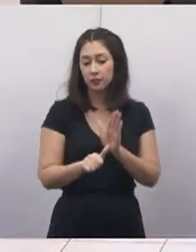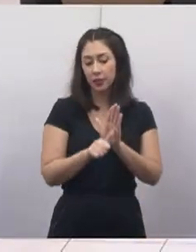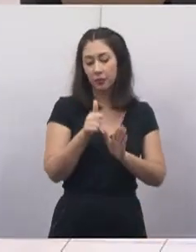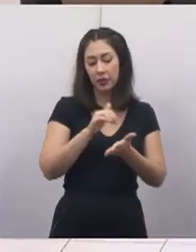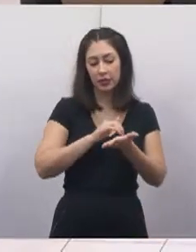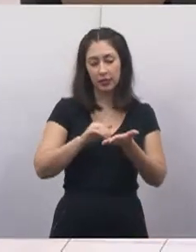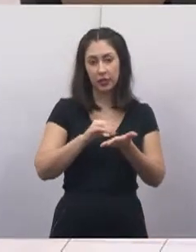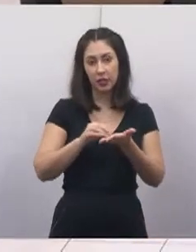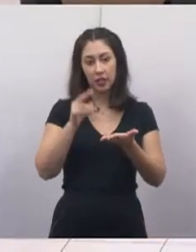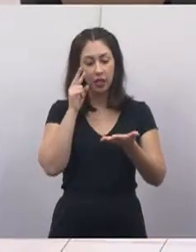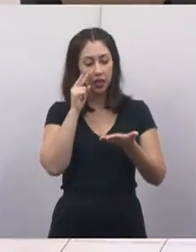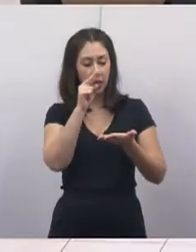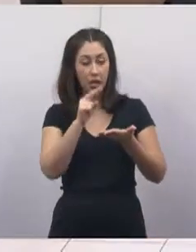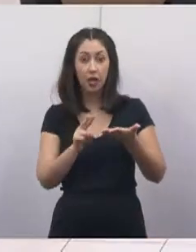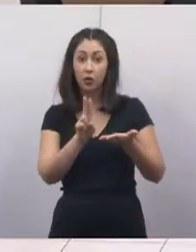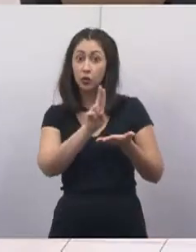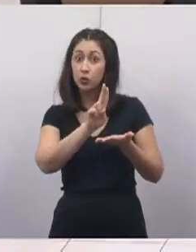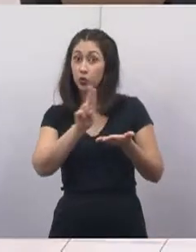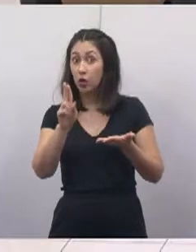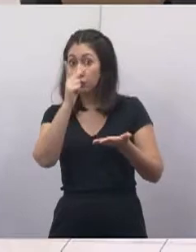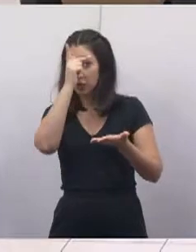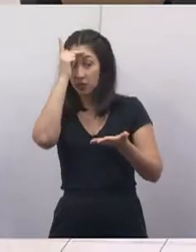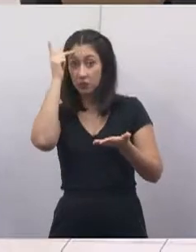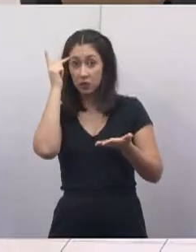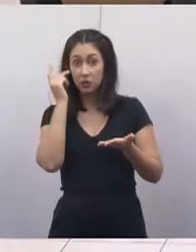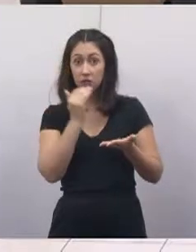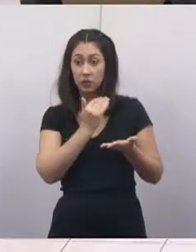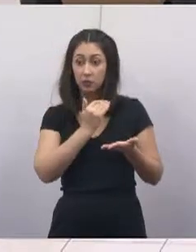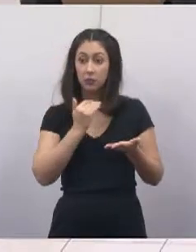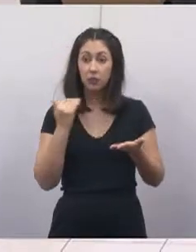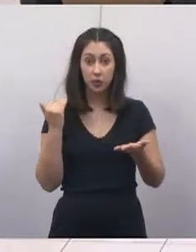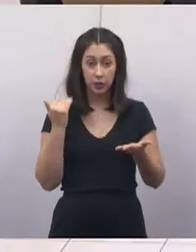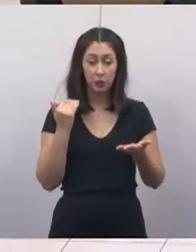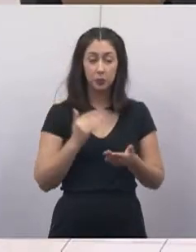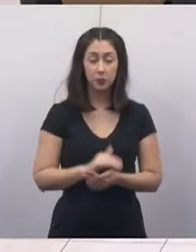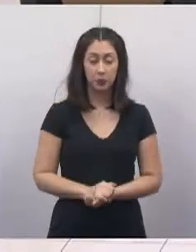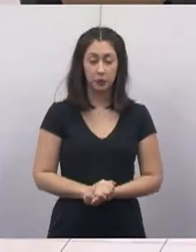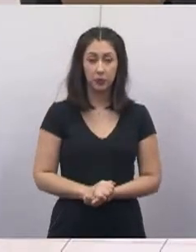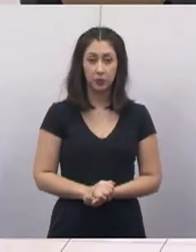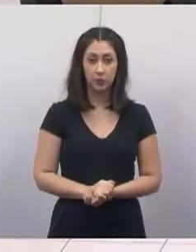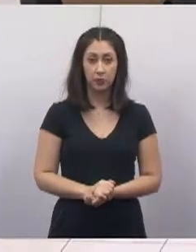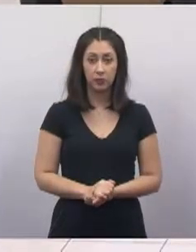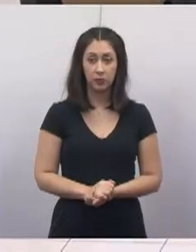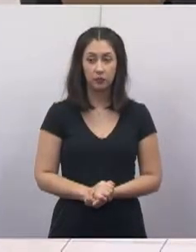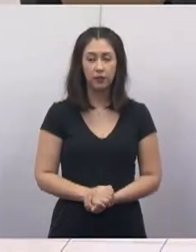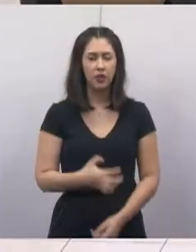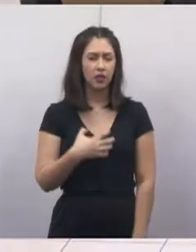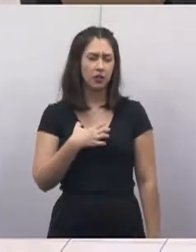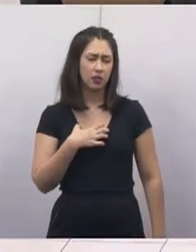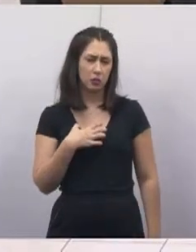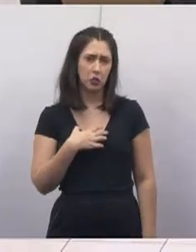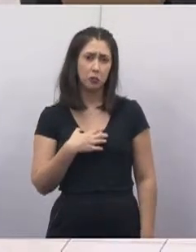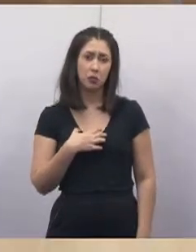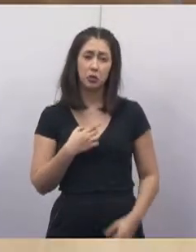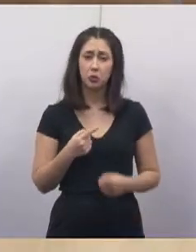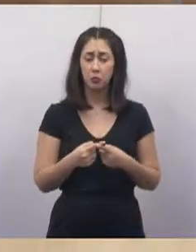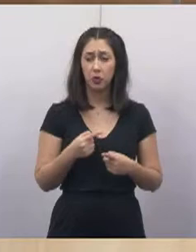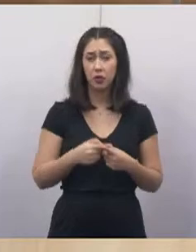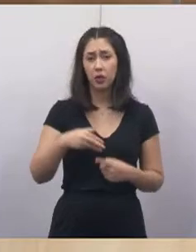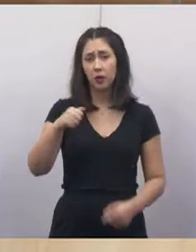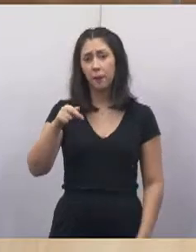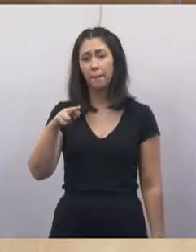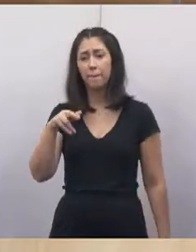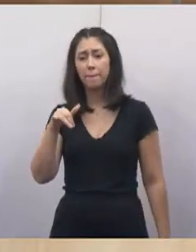primeira secretária que faça a leitura dos votos de pesar apresentados pelos senhores vereadores. Pesar pelo falecimento de